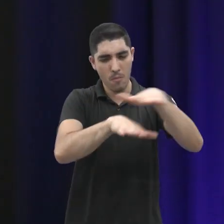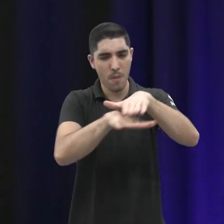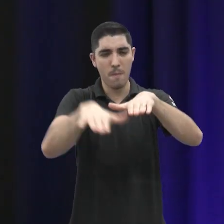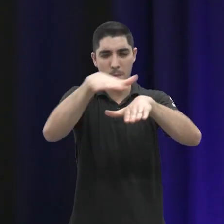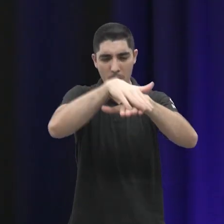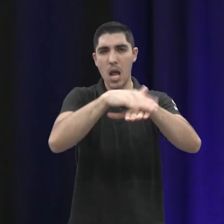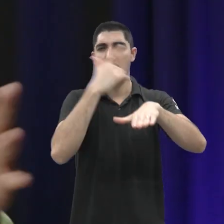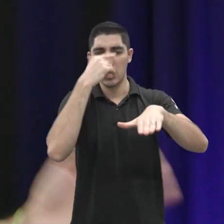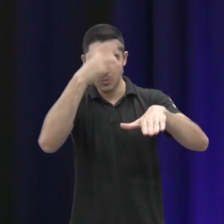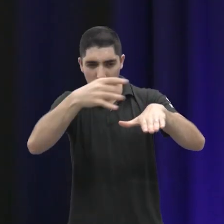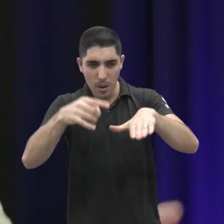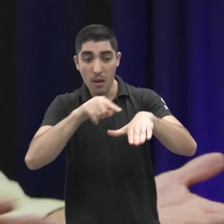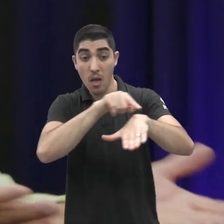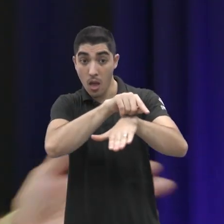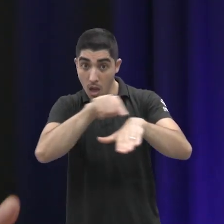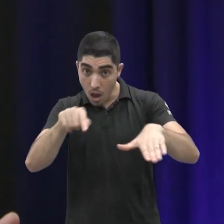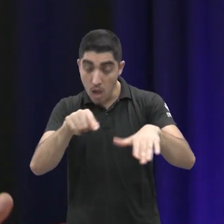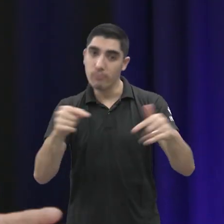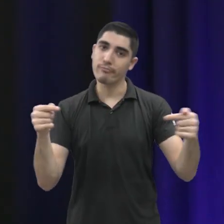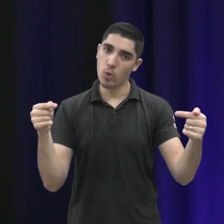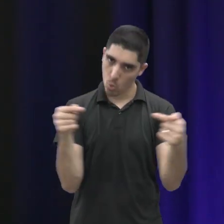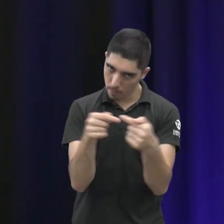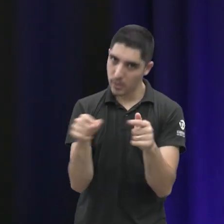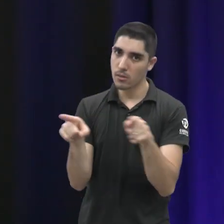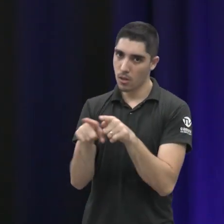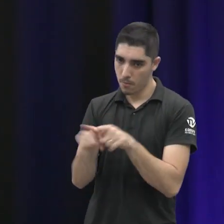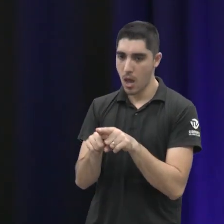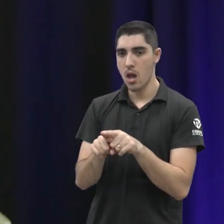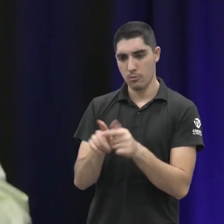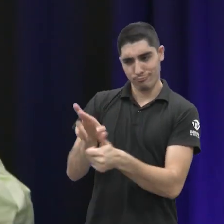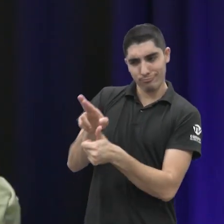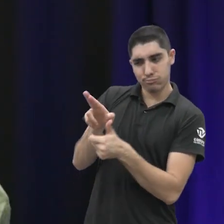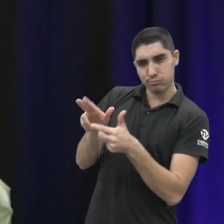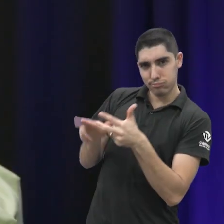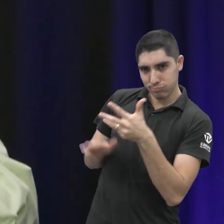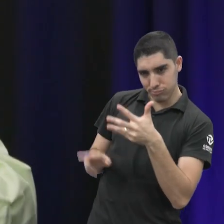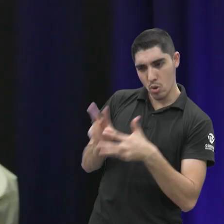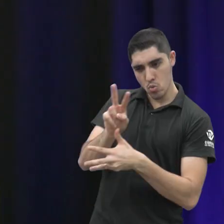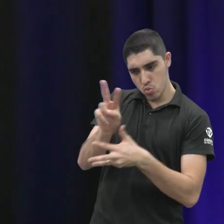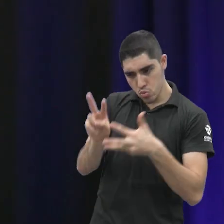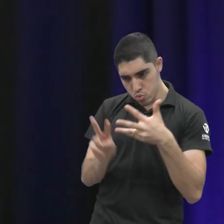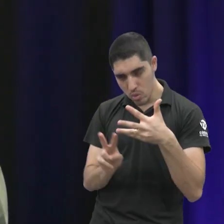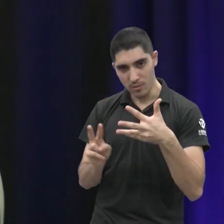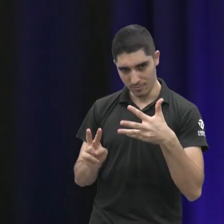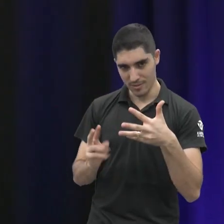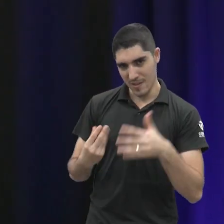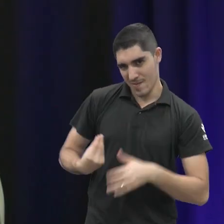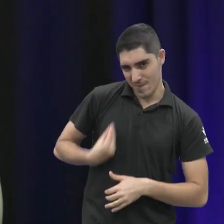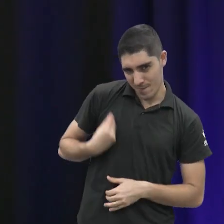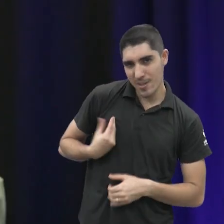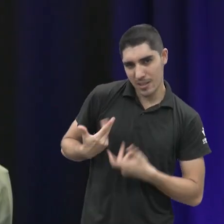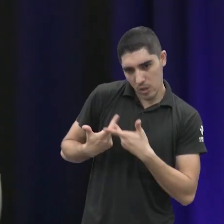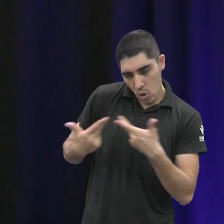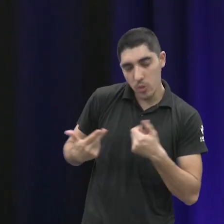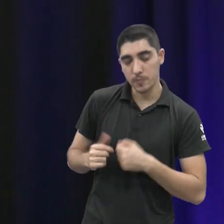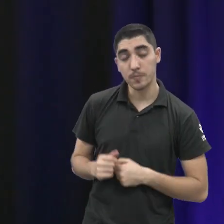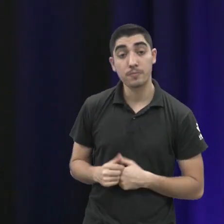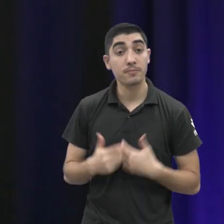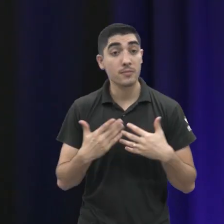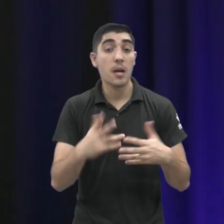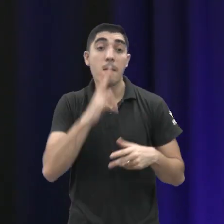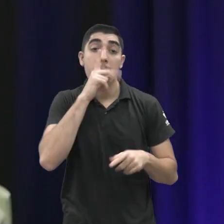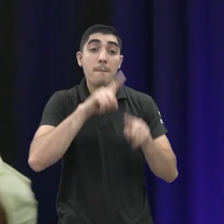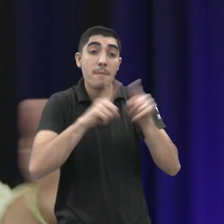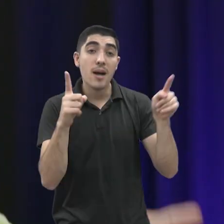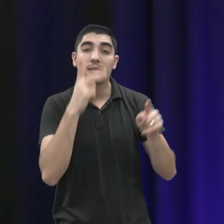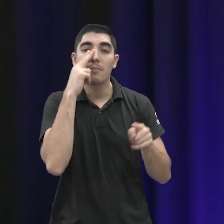aterro controlado fazem parte do saneamento básico. E aí a gente veio protelando essa meta, né?